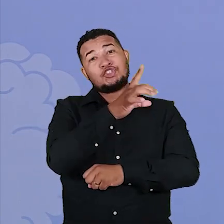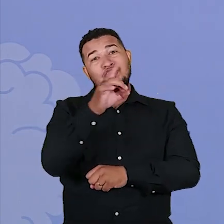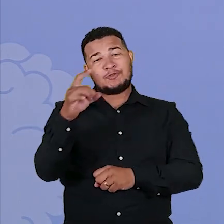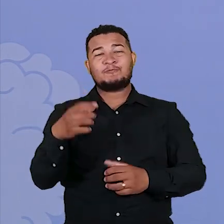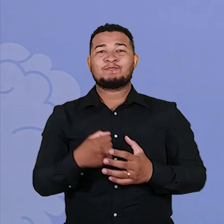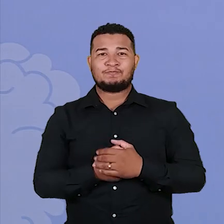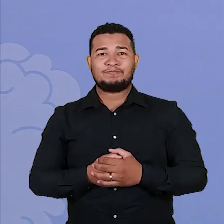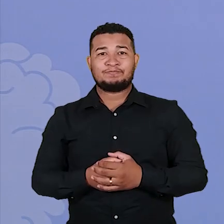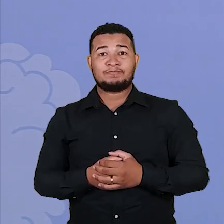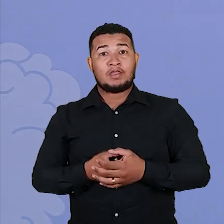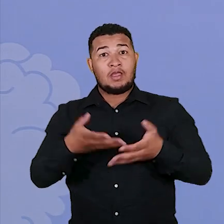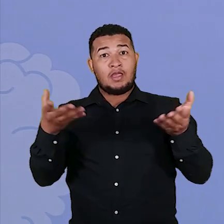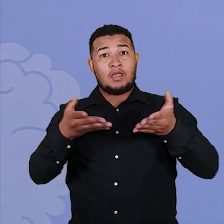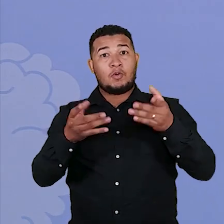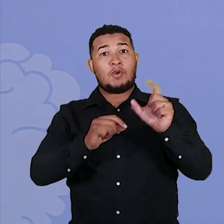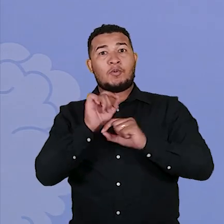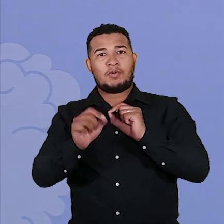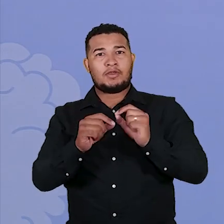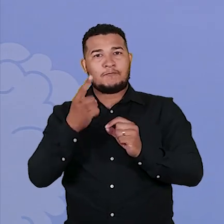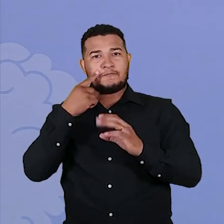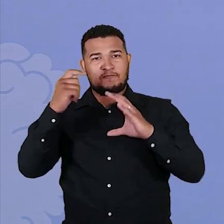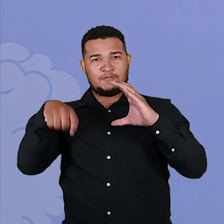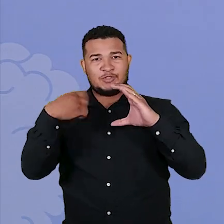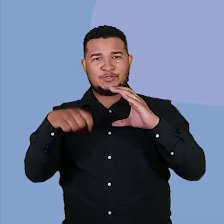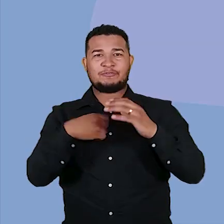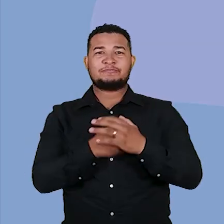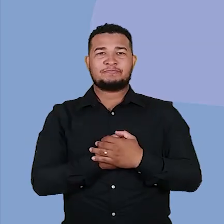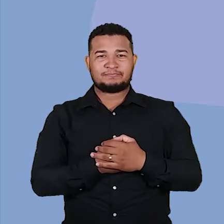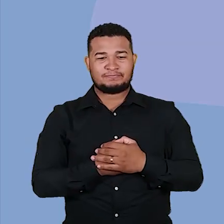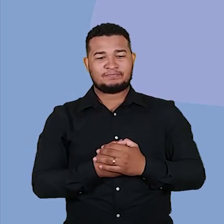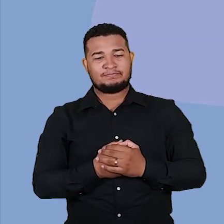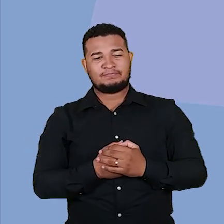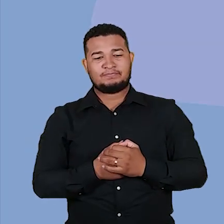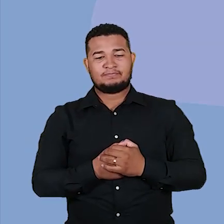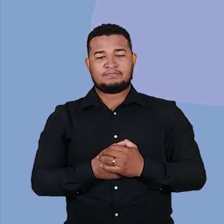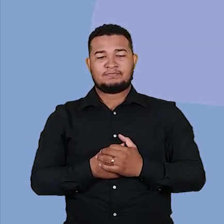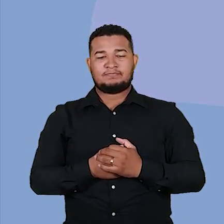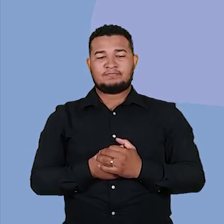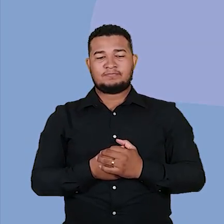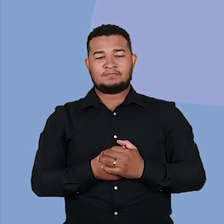cotidiano agora olha esse vídeo aqui